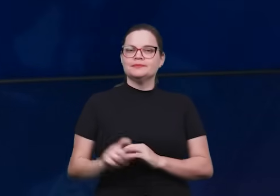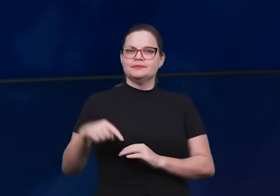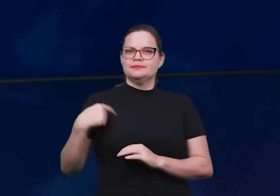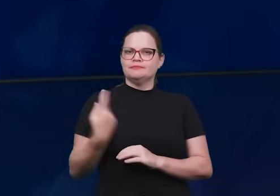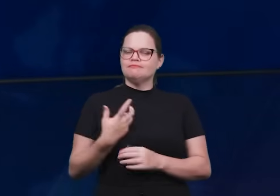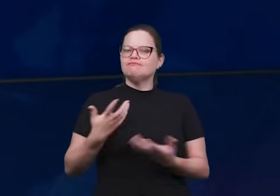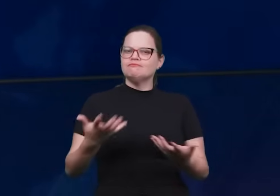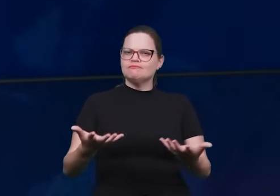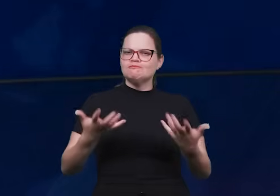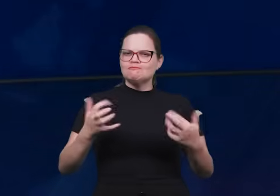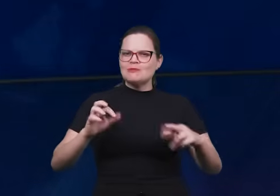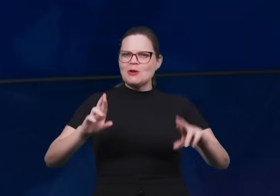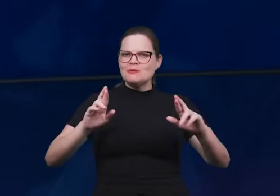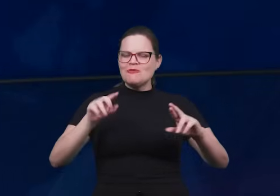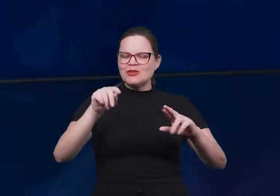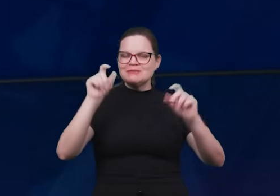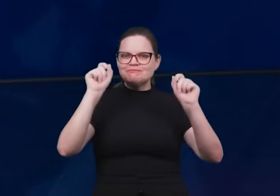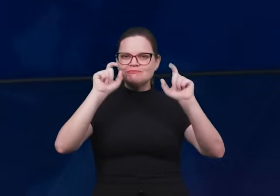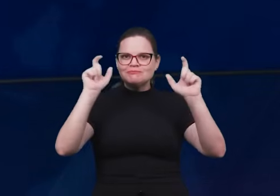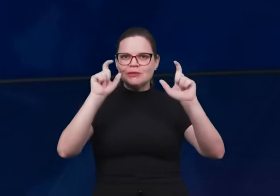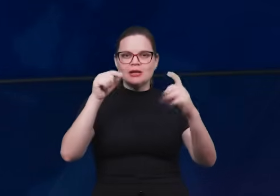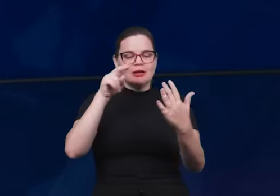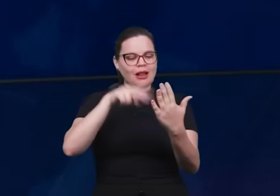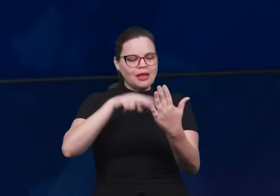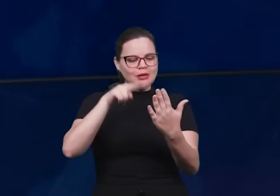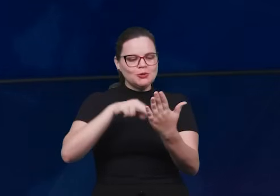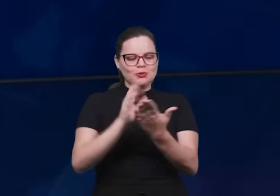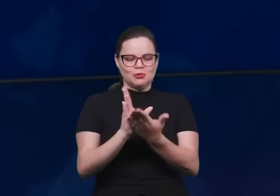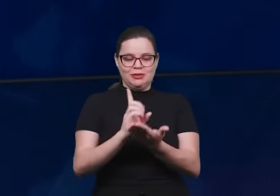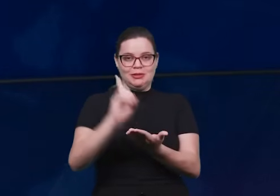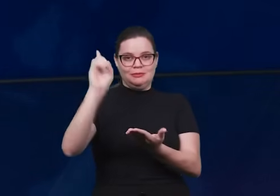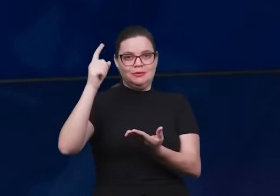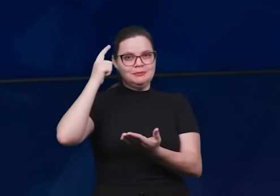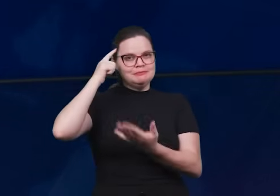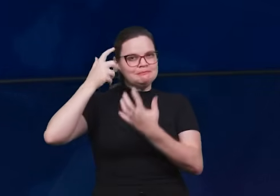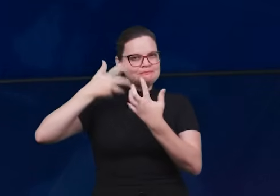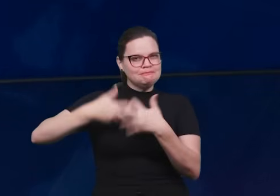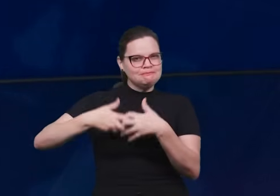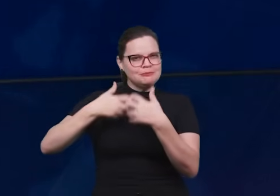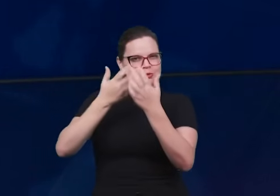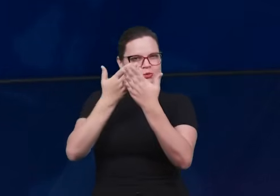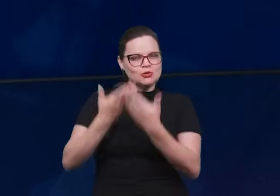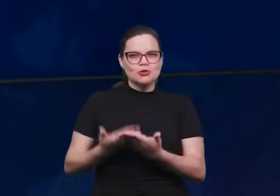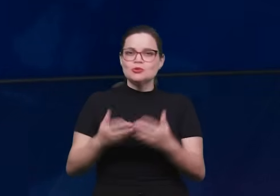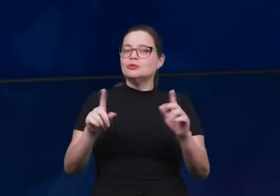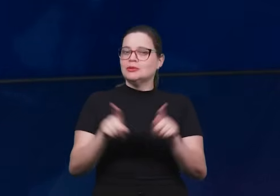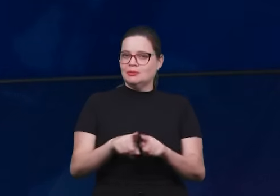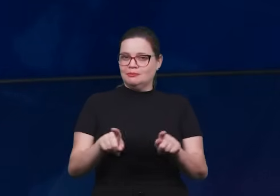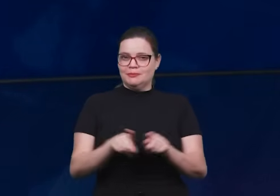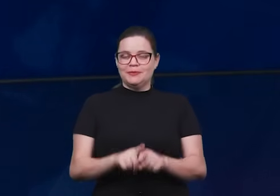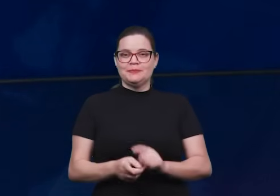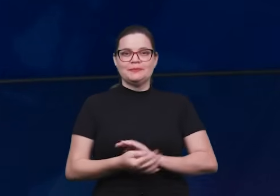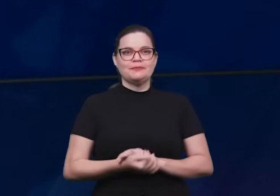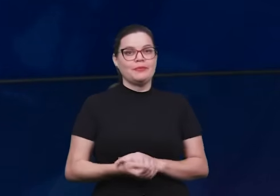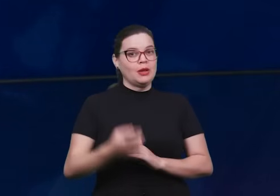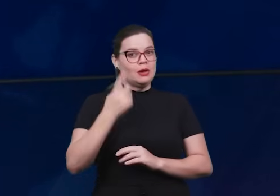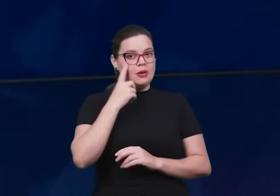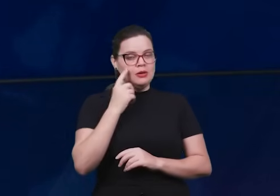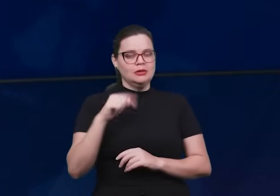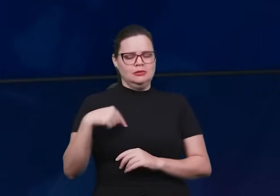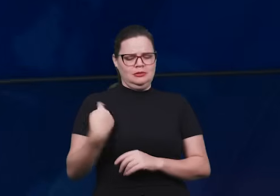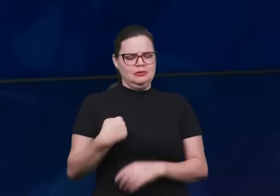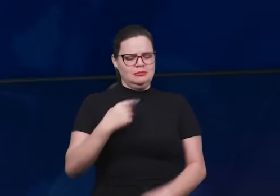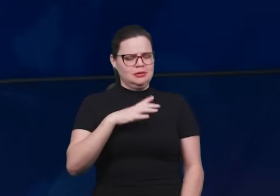este estudo bíblico desperte o seu interesse pela leitura e pela meditação da Palavra de Deus, a Bíblia. E